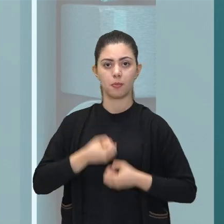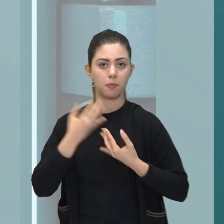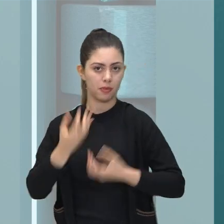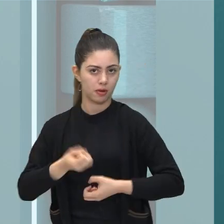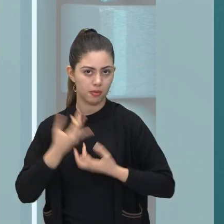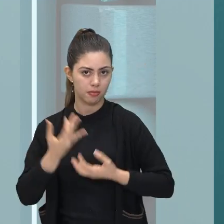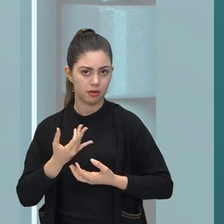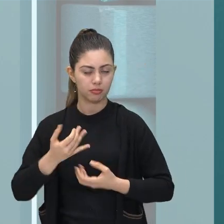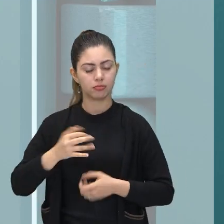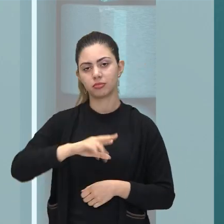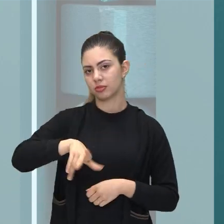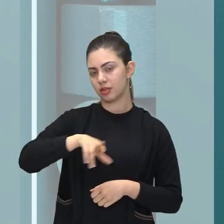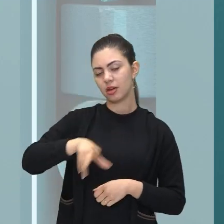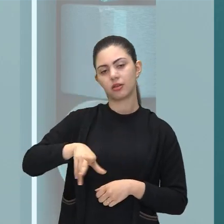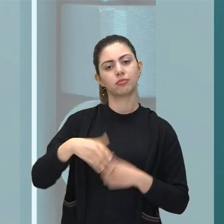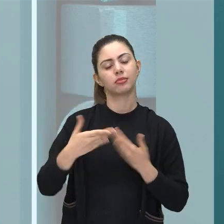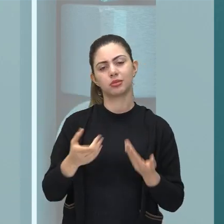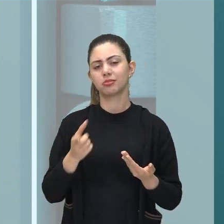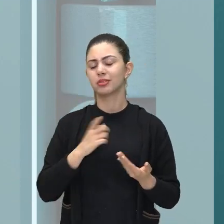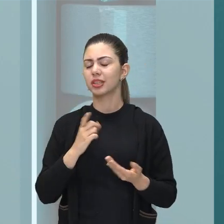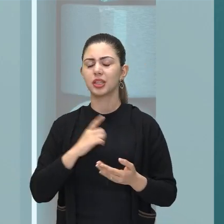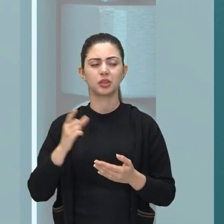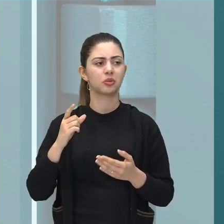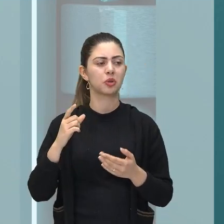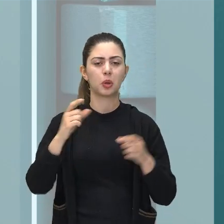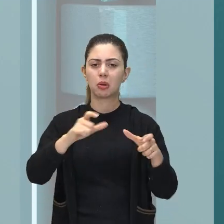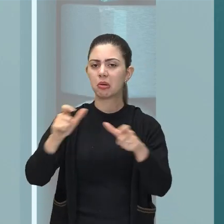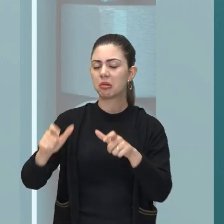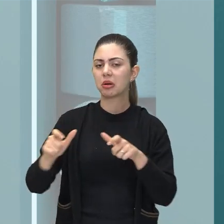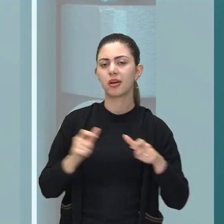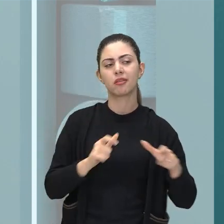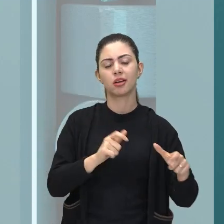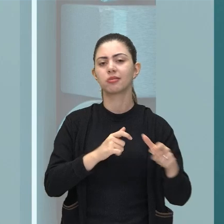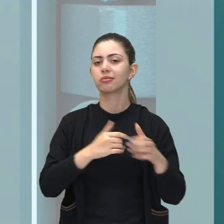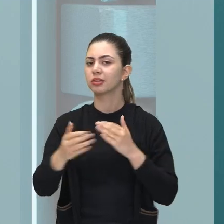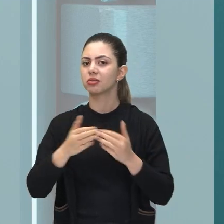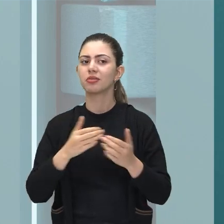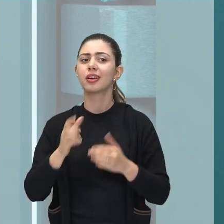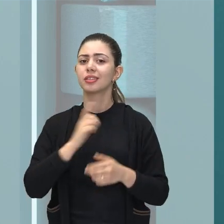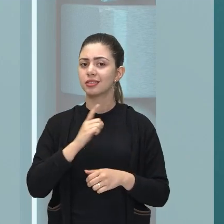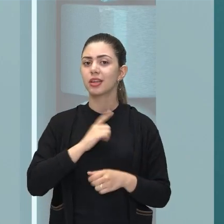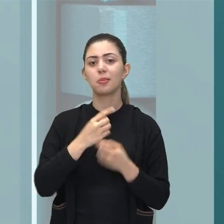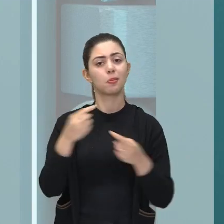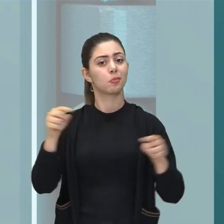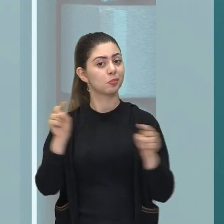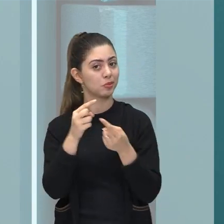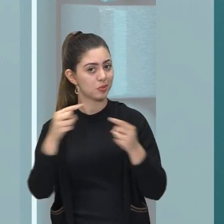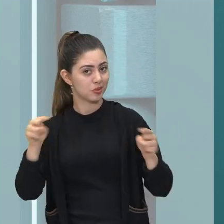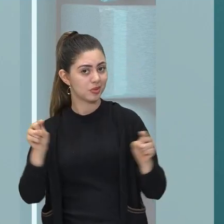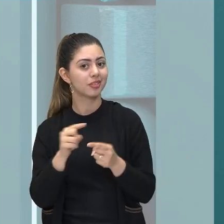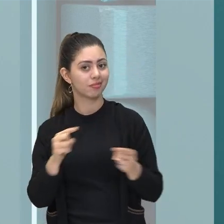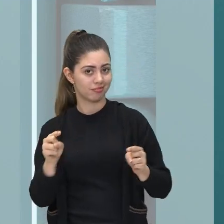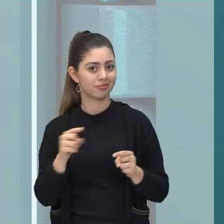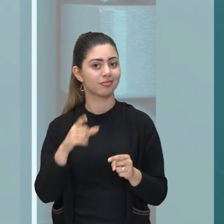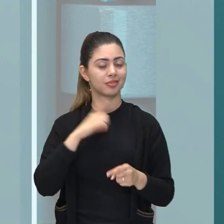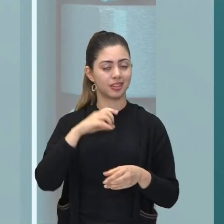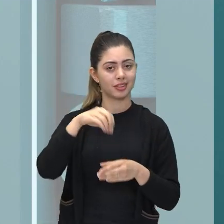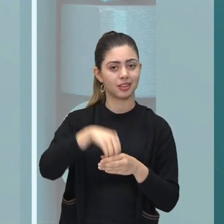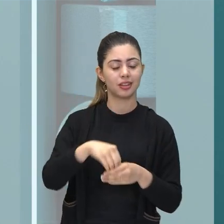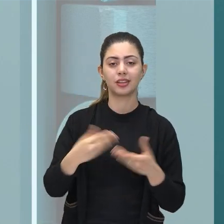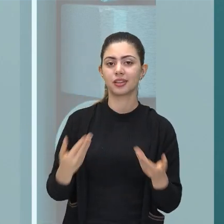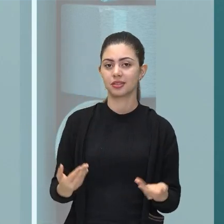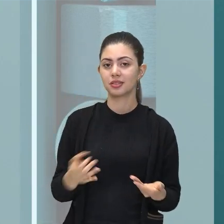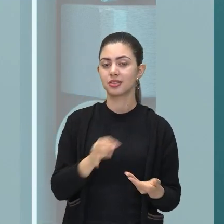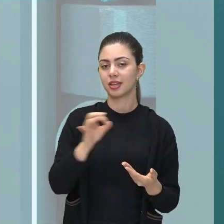verdade é que eles estão o tempo todo ao nosso redor, estão nas músicas que nós ouvimos, nas mídias que